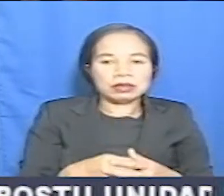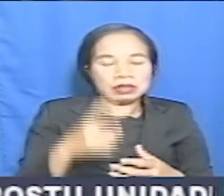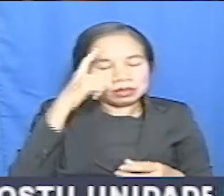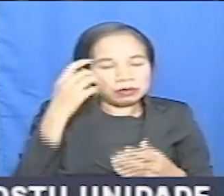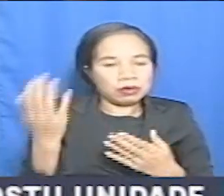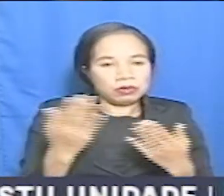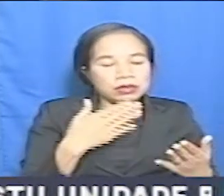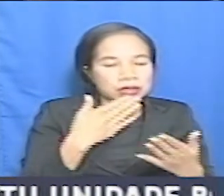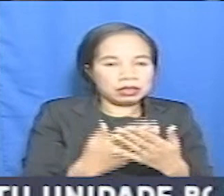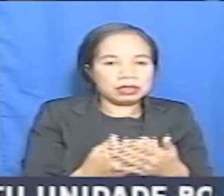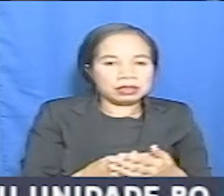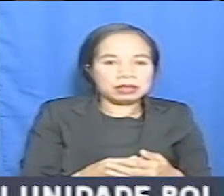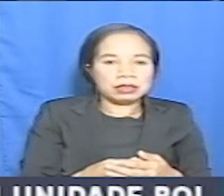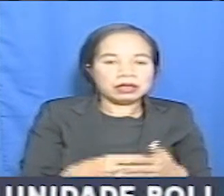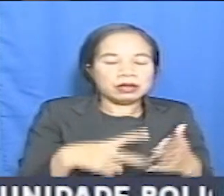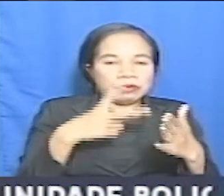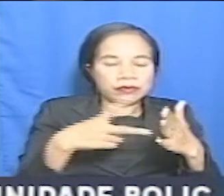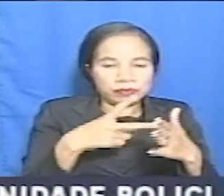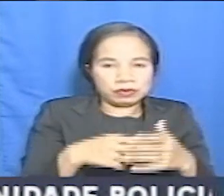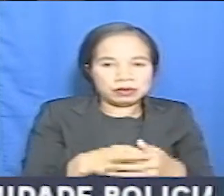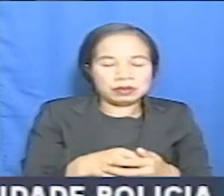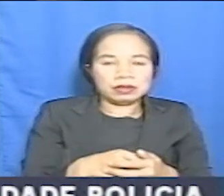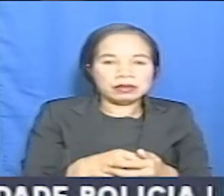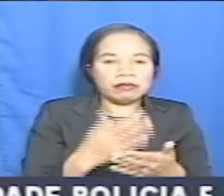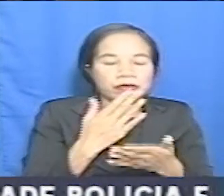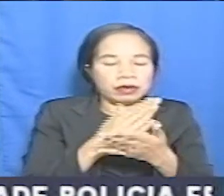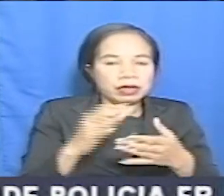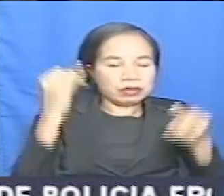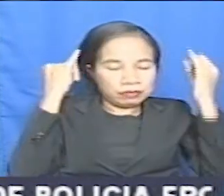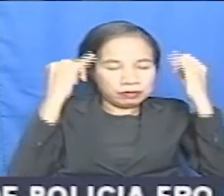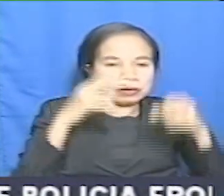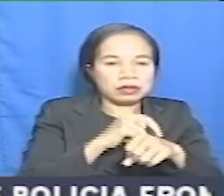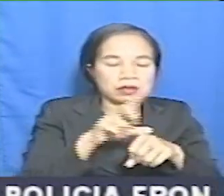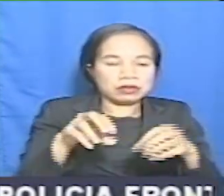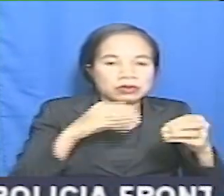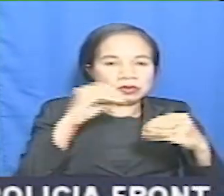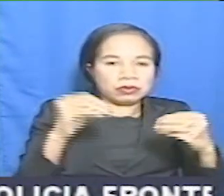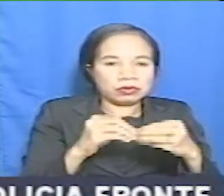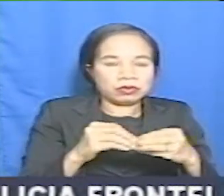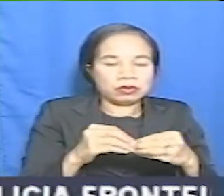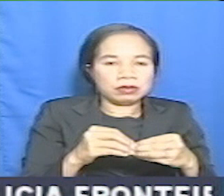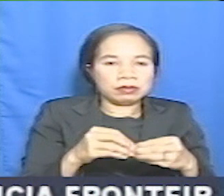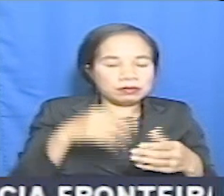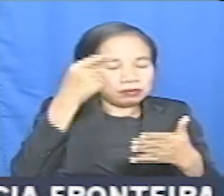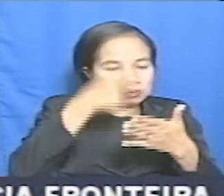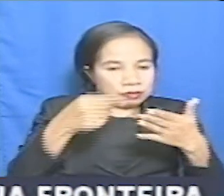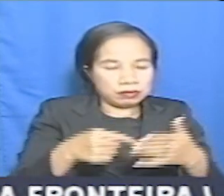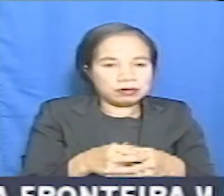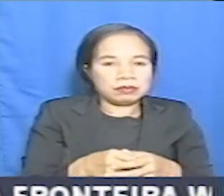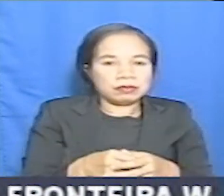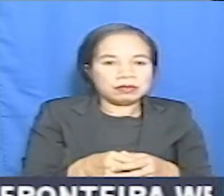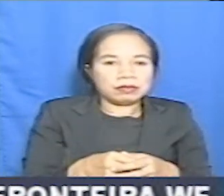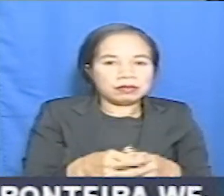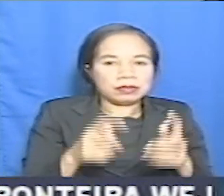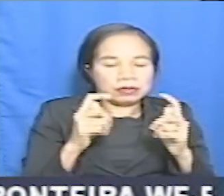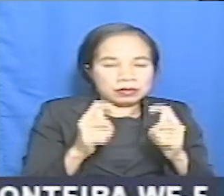FOIN lança vídeo no boletim comunicação campanha sensibilização nacional com a Balakataru Makerek no peste